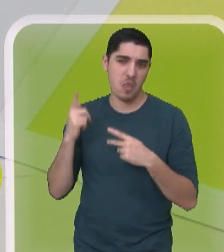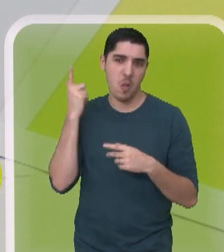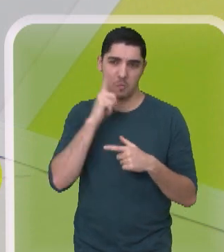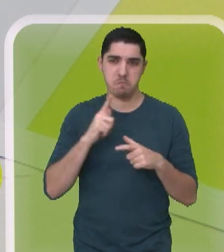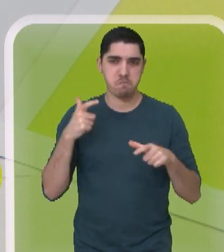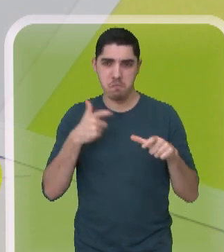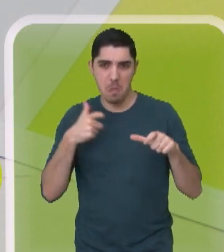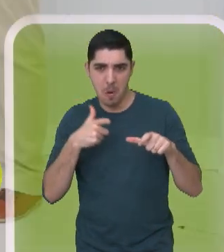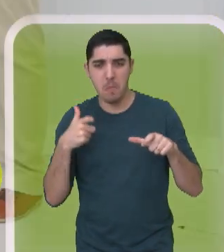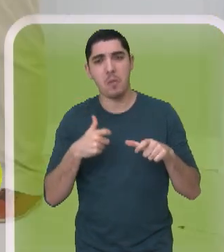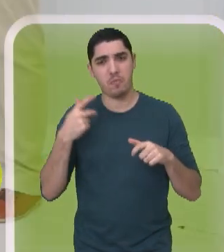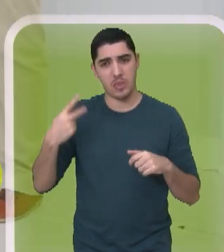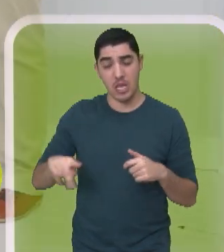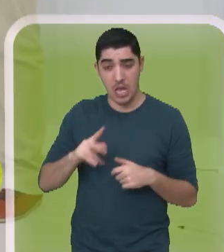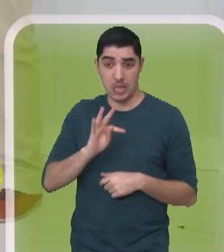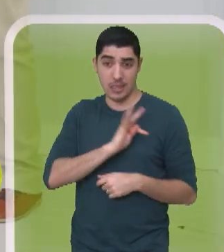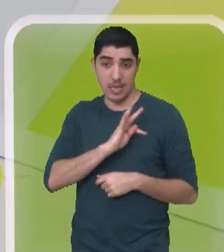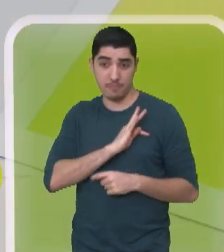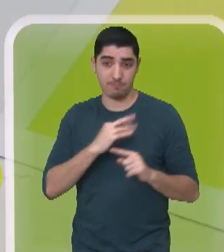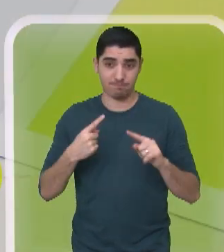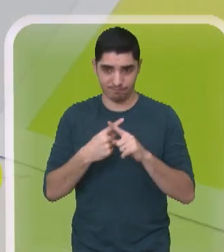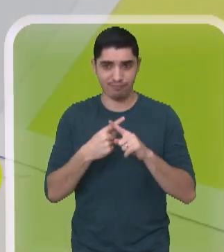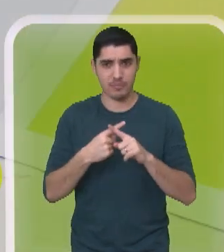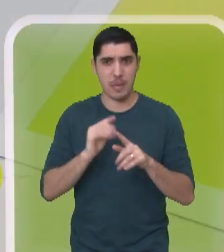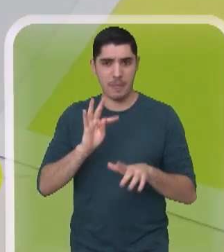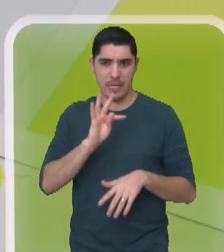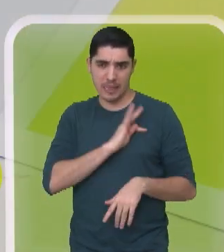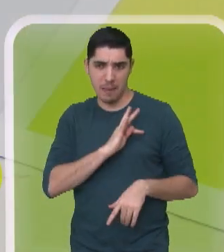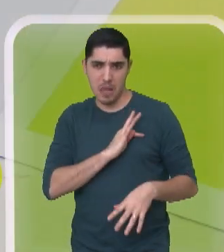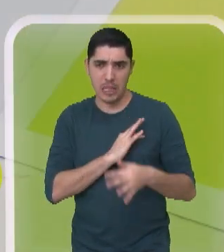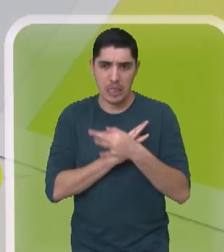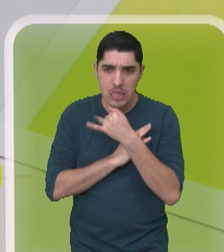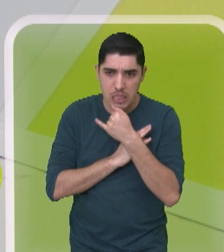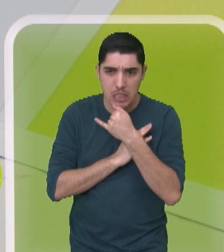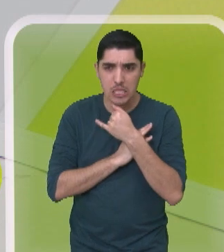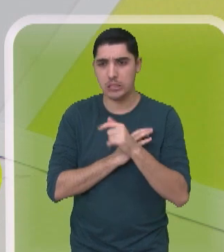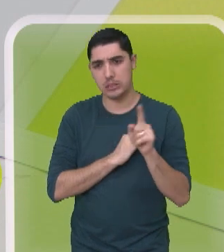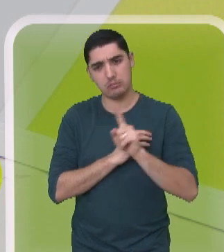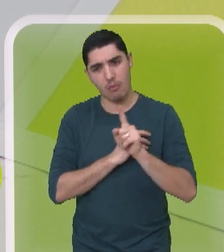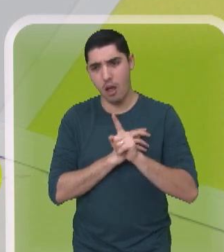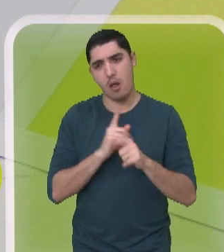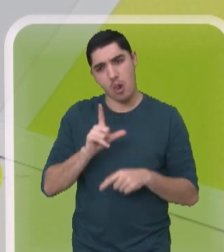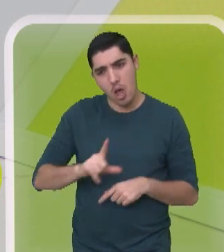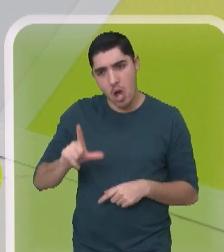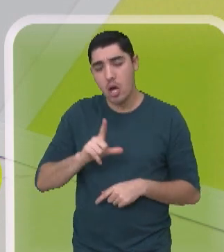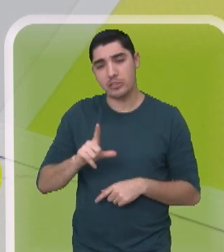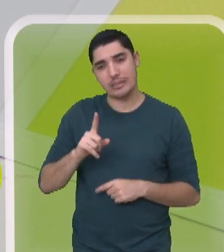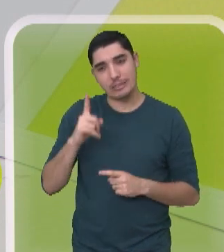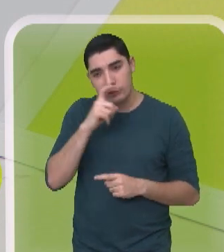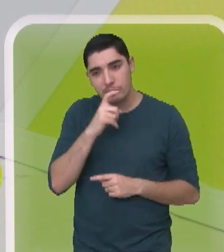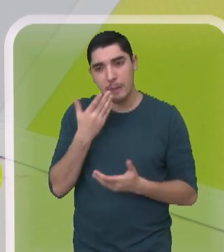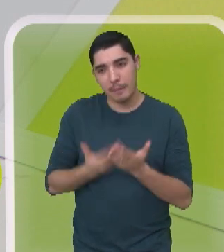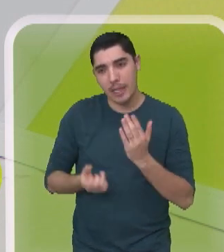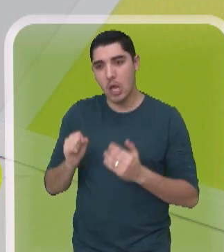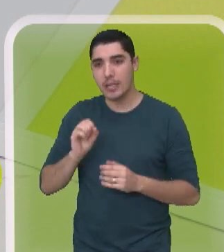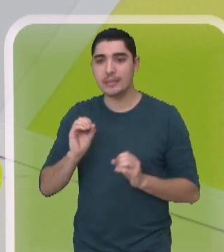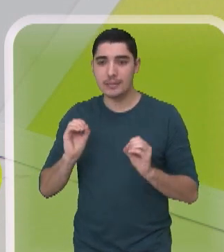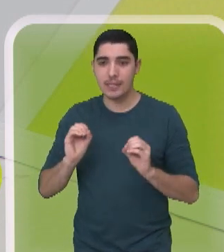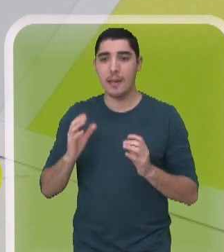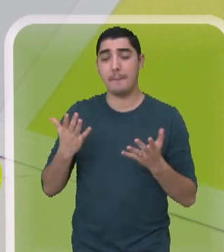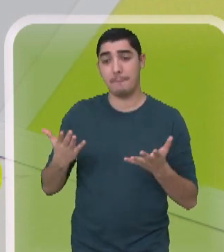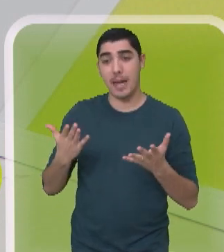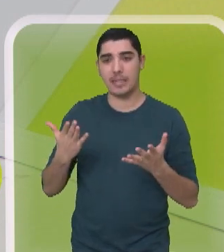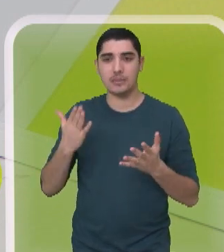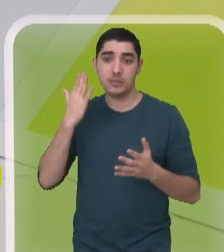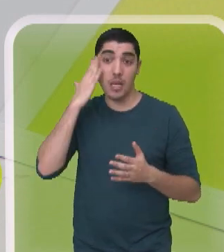goleou os garotos da equipe do Taboão. O Taboão não tem que ficar triste, não. É óbvio, não é fácil você perder de 8-0, mas eles têm que entender, obviamente,